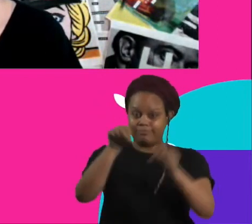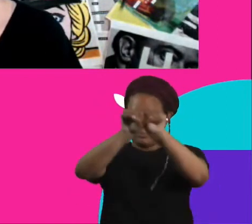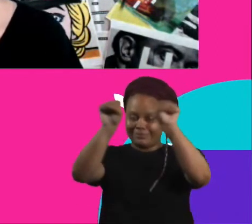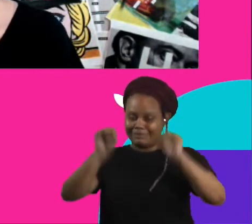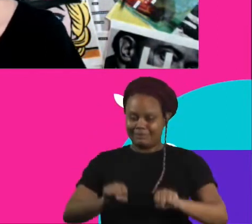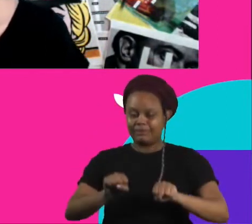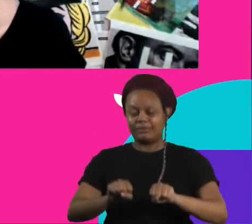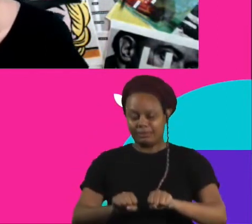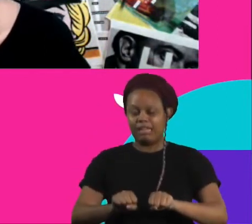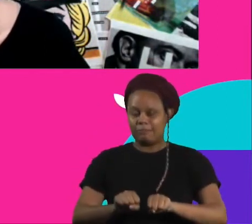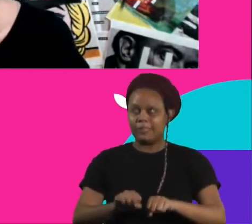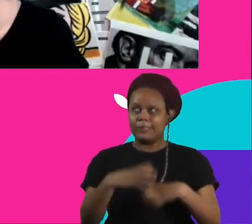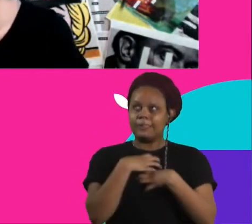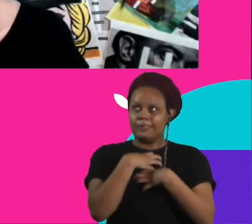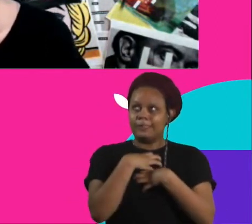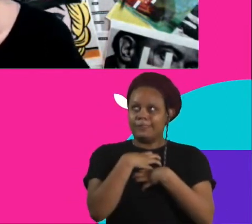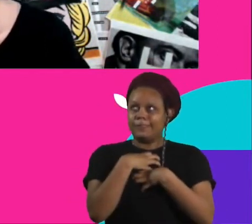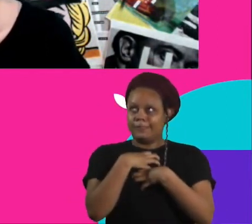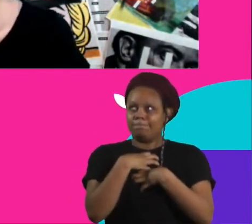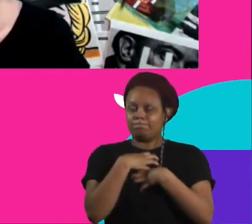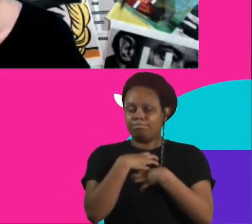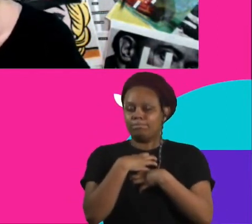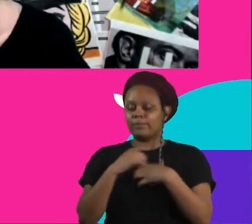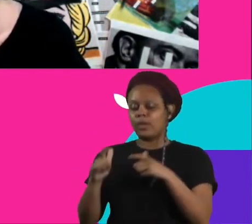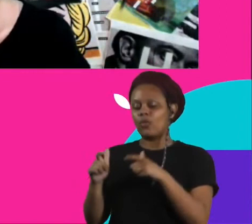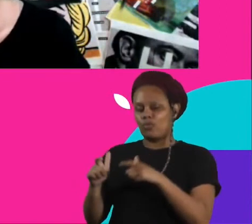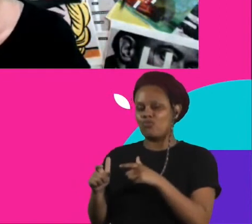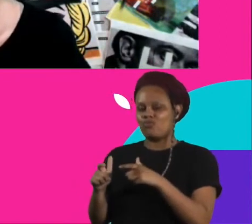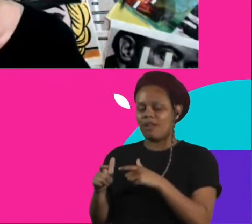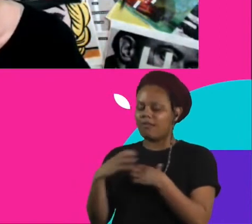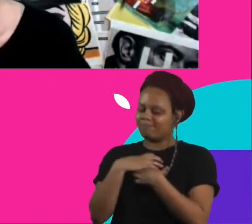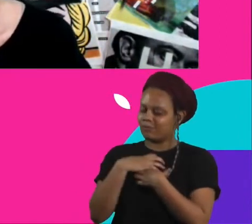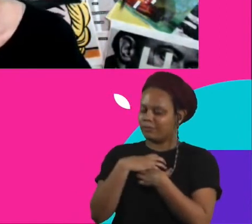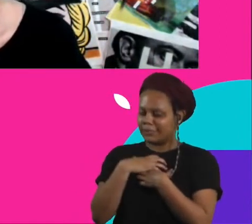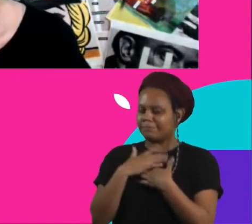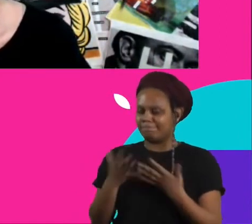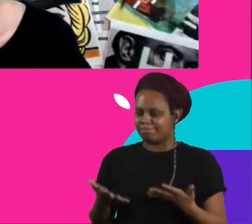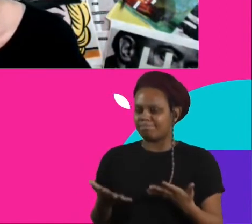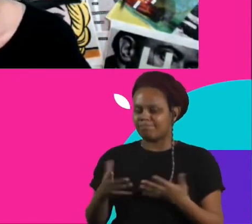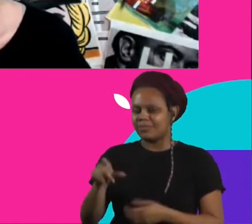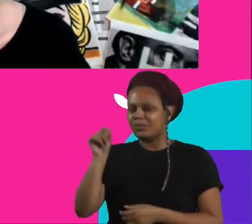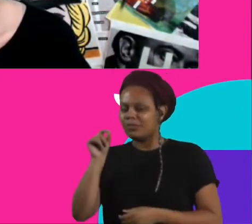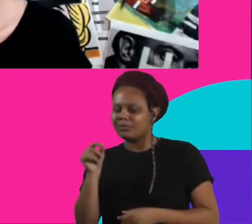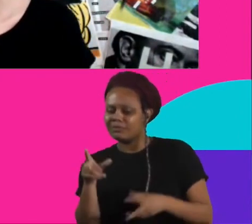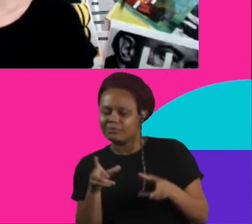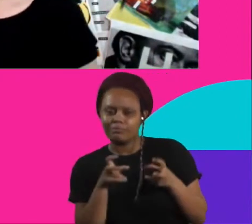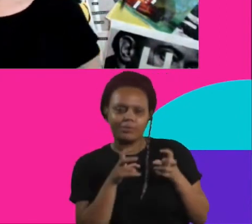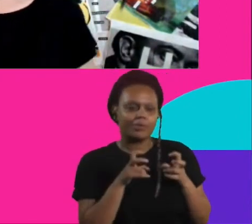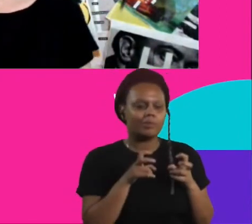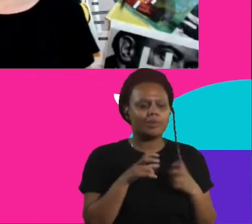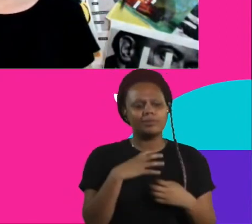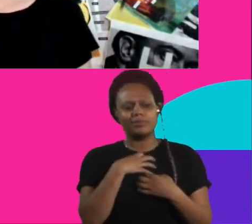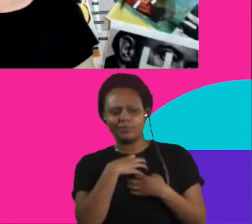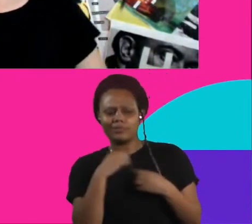certa maneira, nos coloca nessas situações e a gente acaba, de uma certa maneira, já indo escolhendo, já percebendo o que faz sentido e o